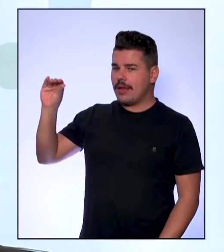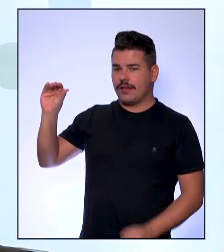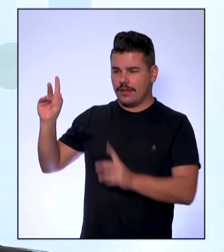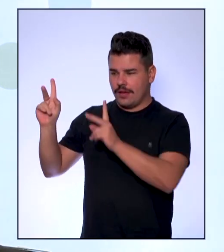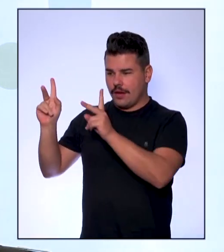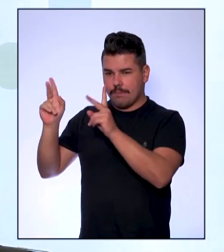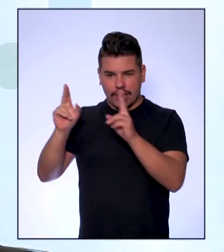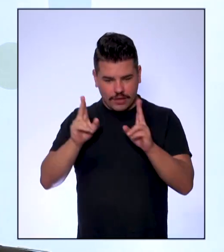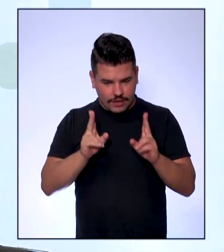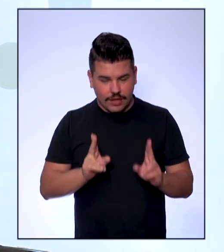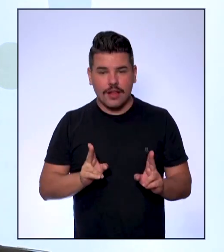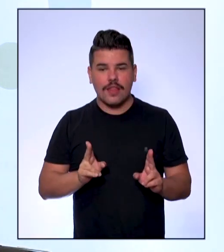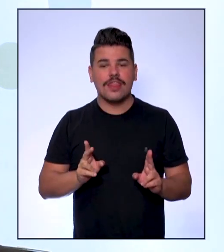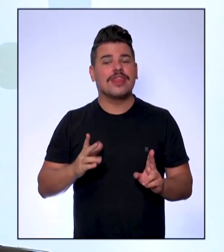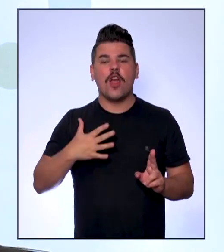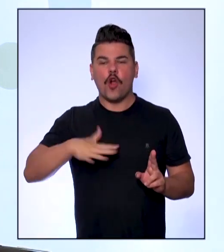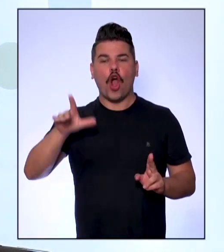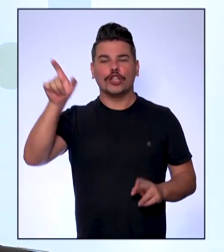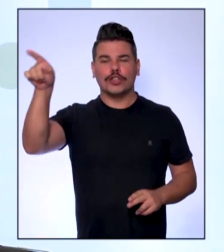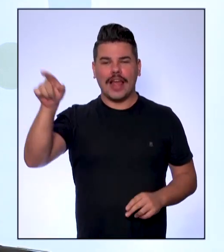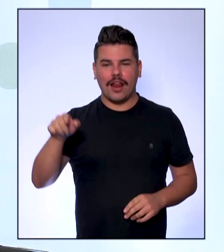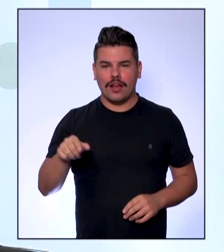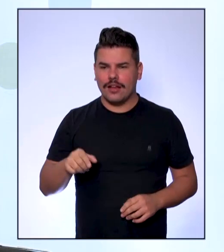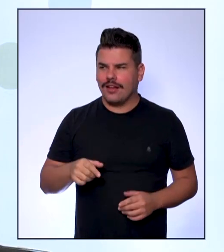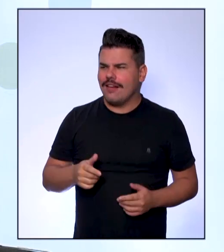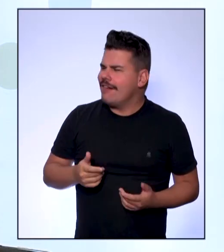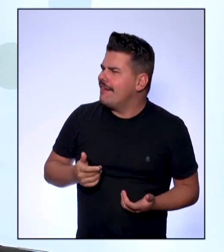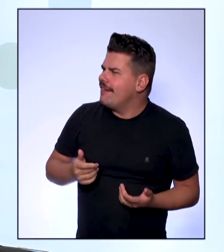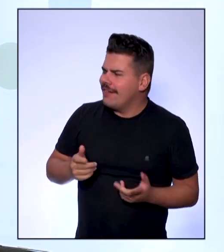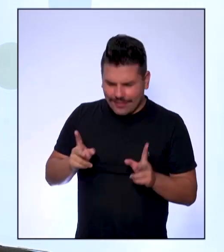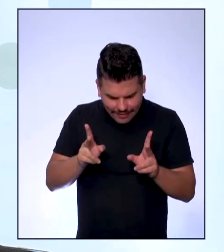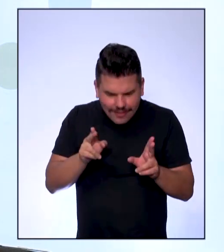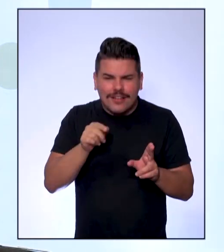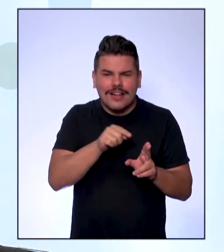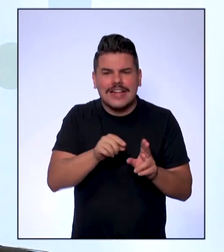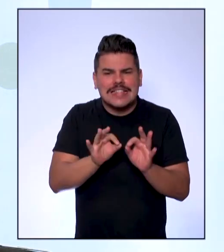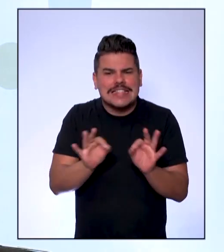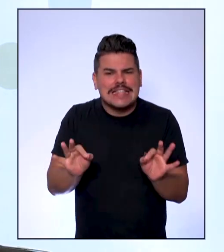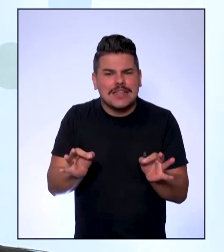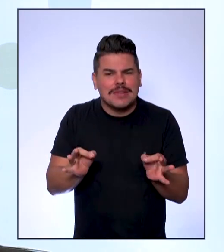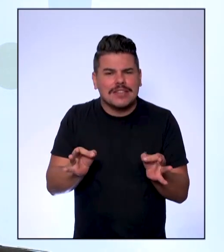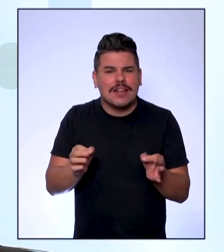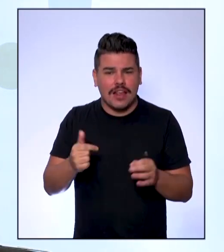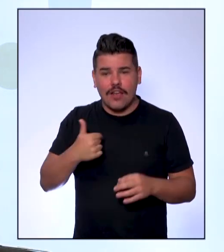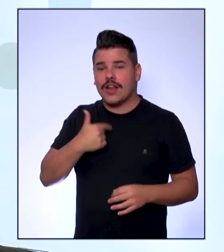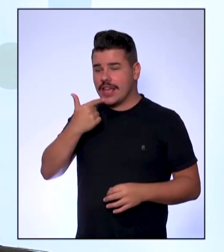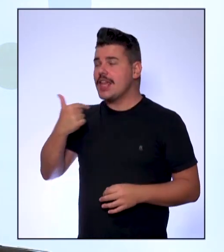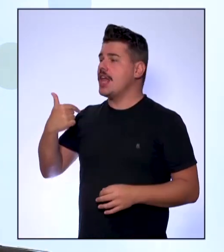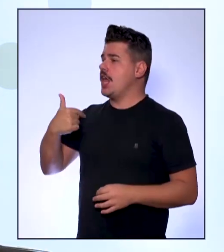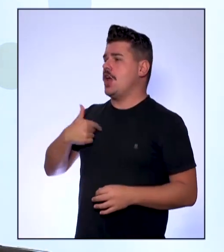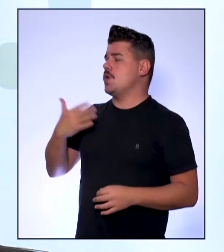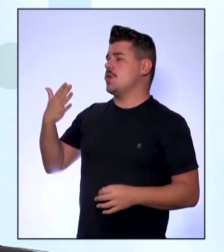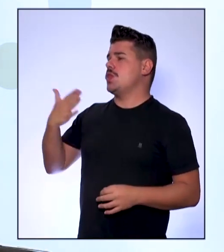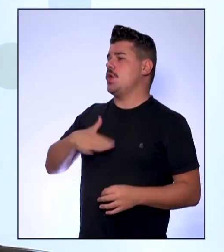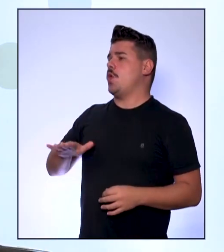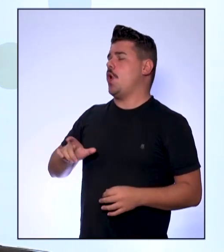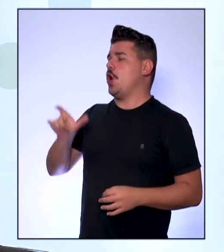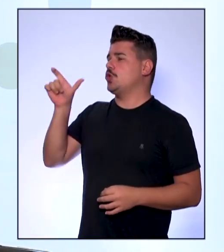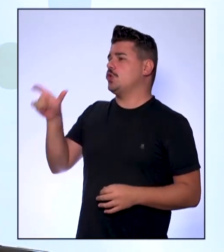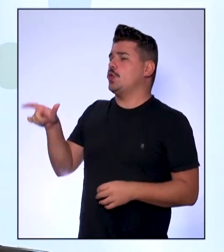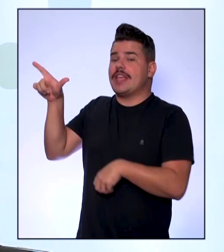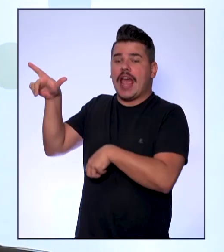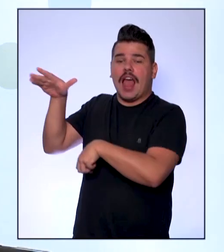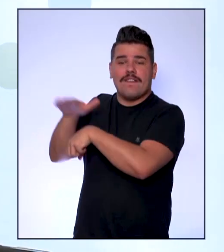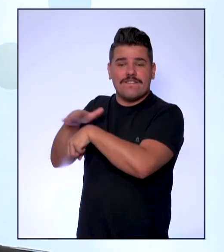da Bianca e tiro o fez. Então, assim, é verdade? Eu falei que eu não gostei, mas do que a Bianca fez, e não que eu não